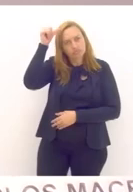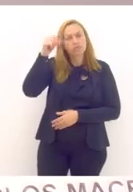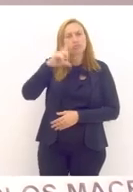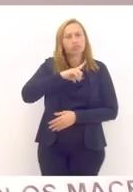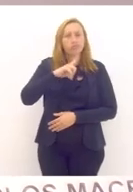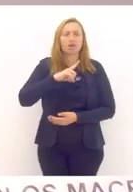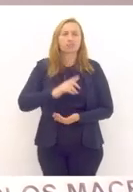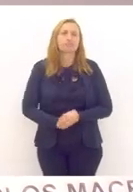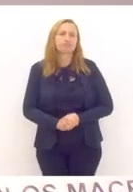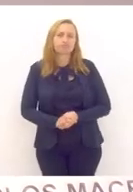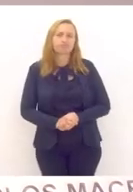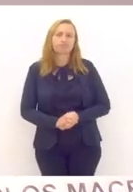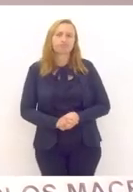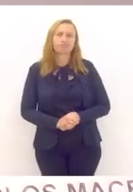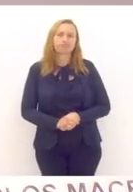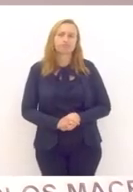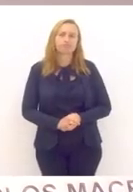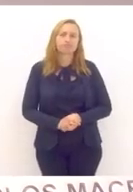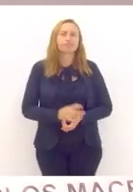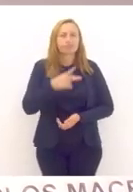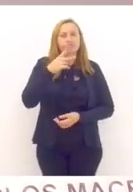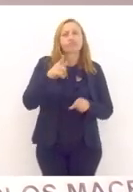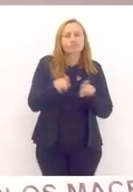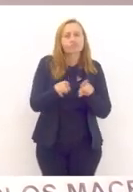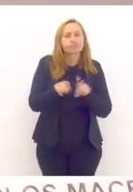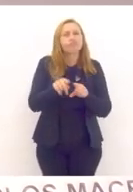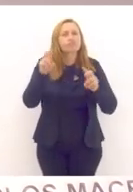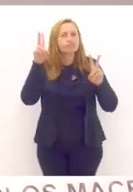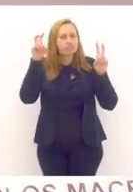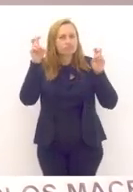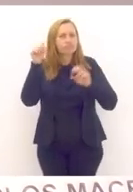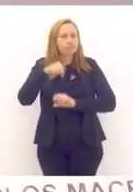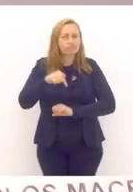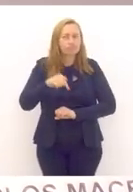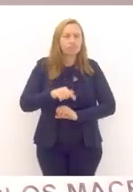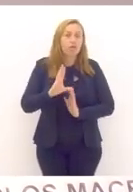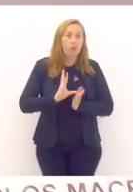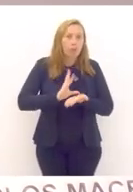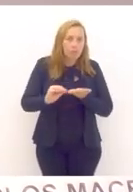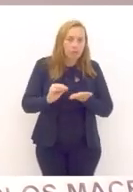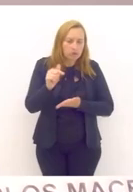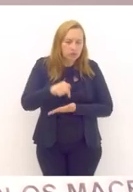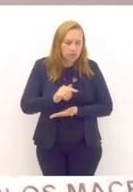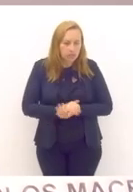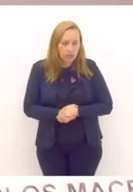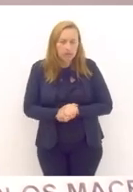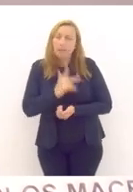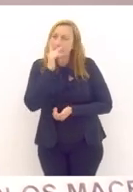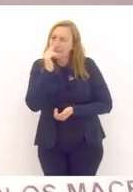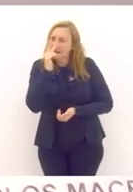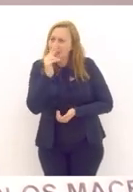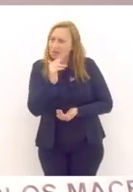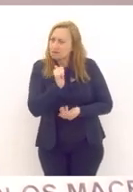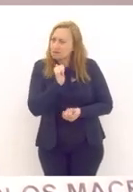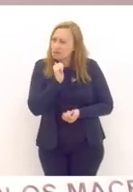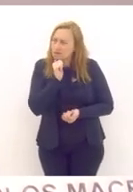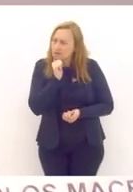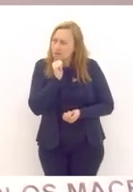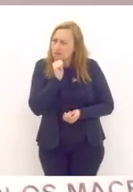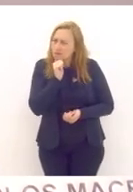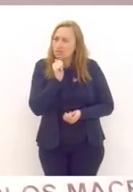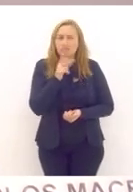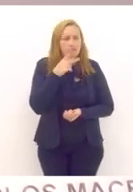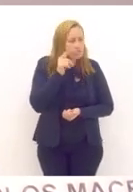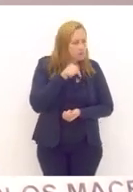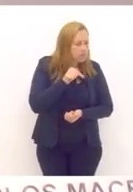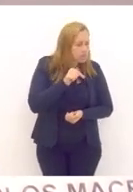tem. Tocamos aqui também no assunto, que é uma pauta que me parece que afeta o que falamos